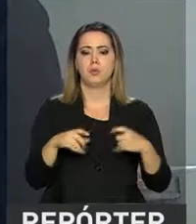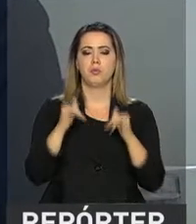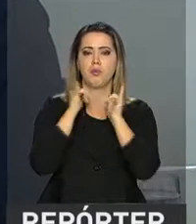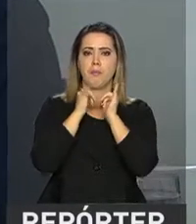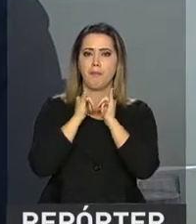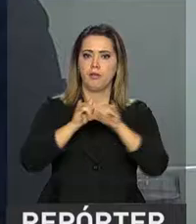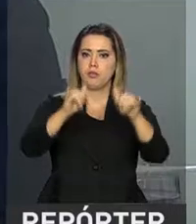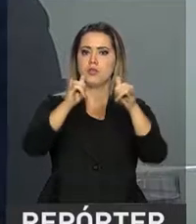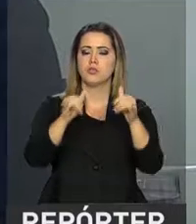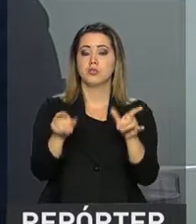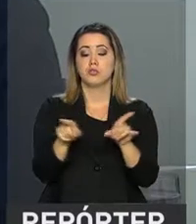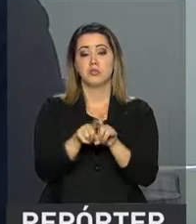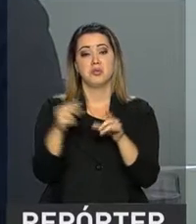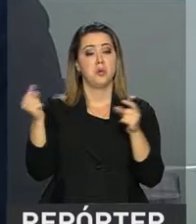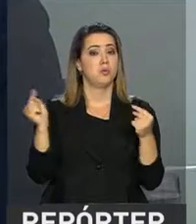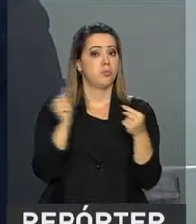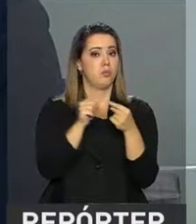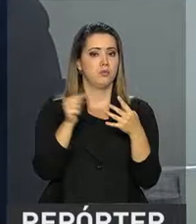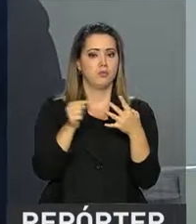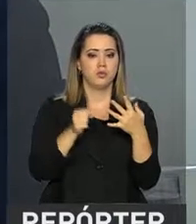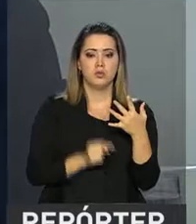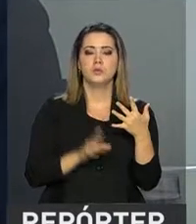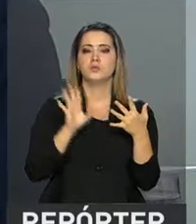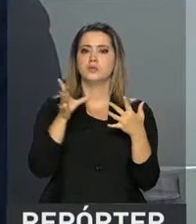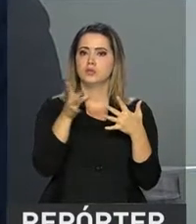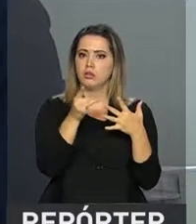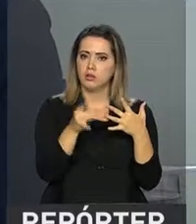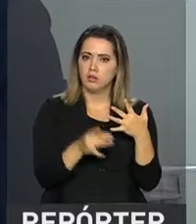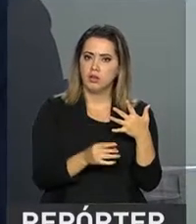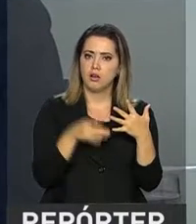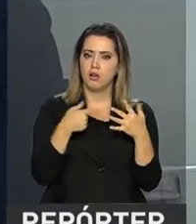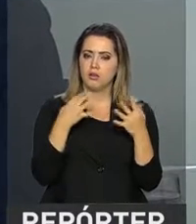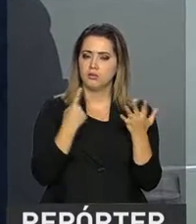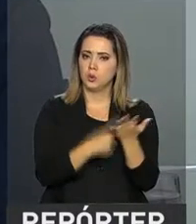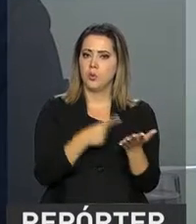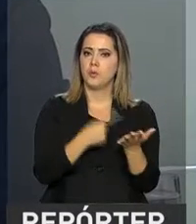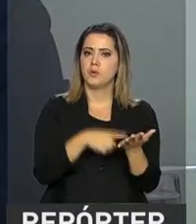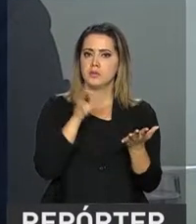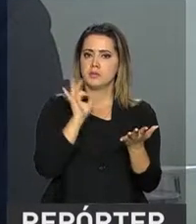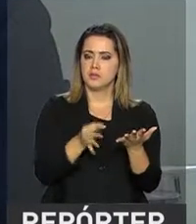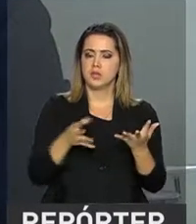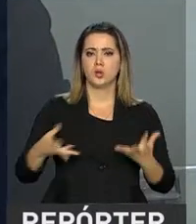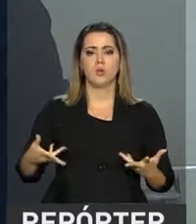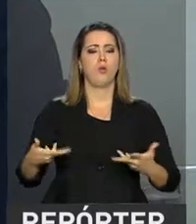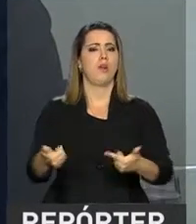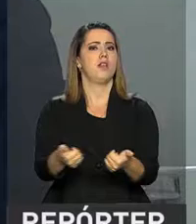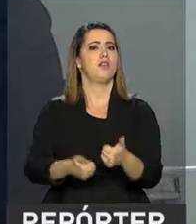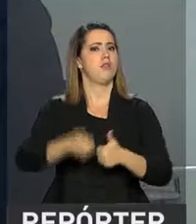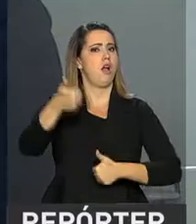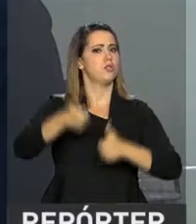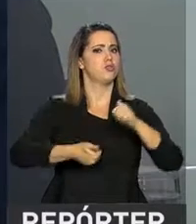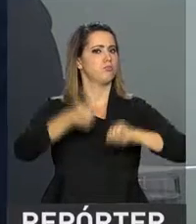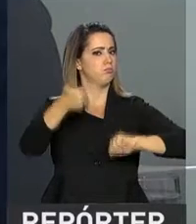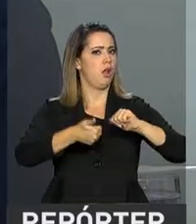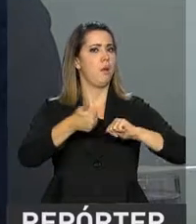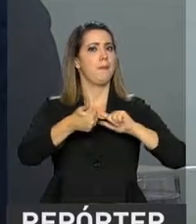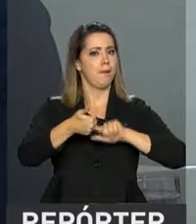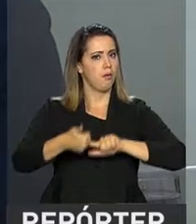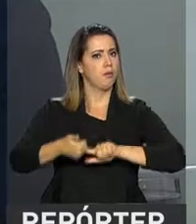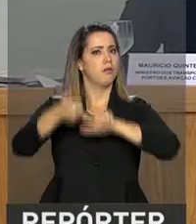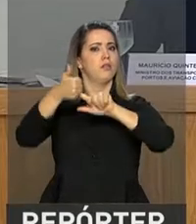elétrico esses objetivos estão s afirmando a qualidade dos serviços ela é